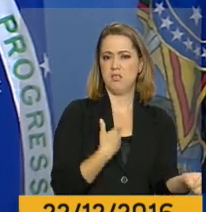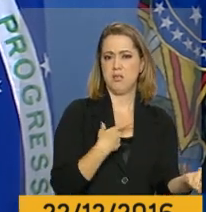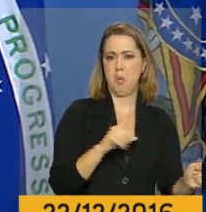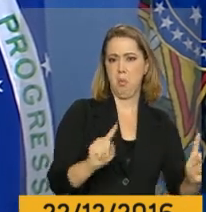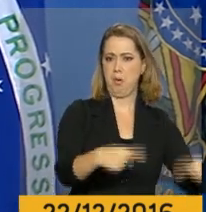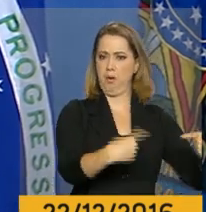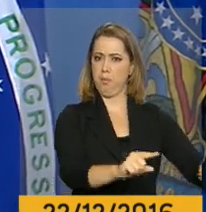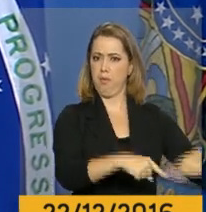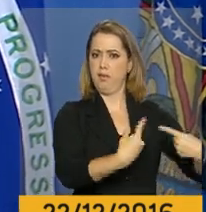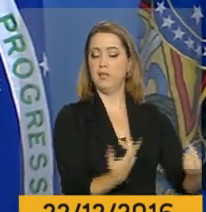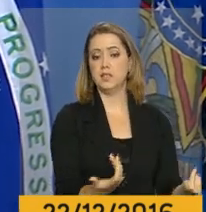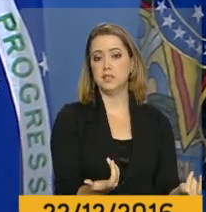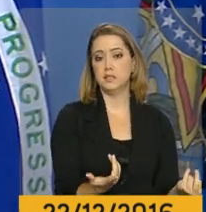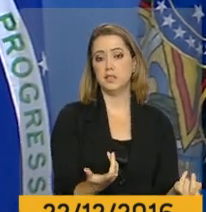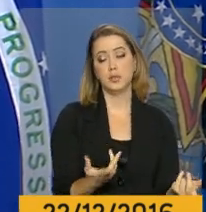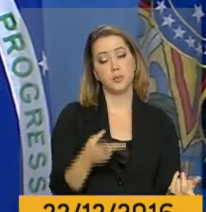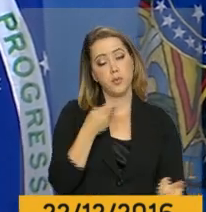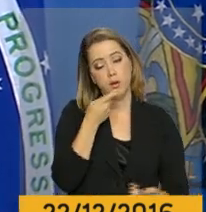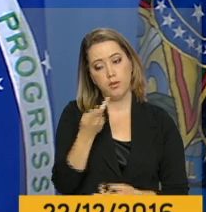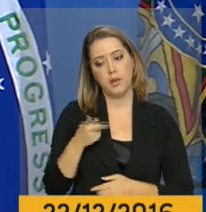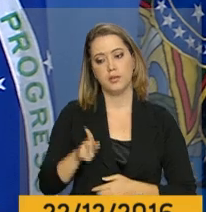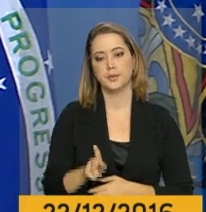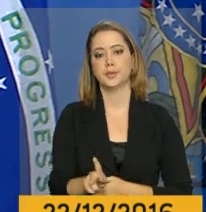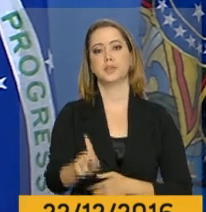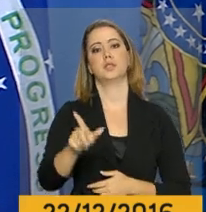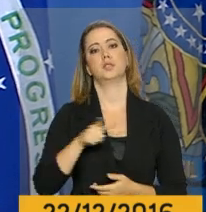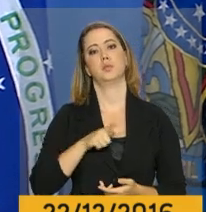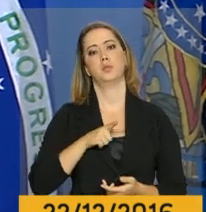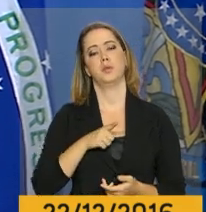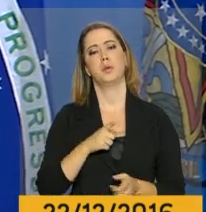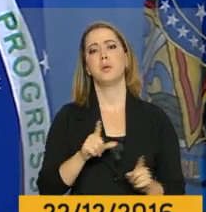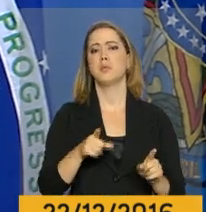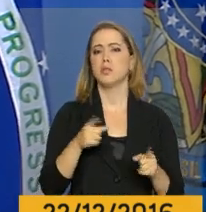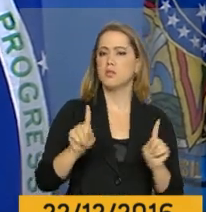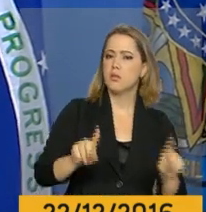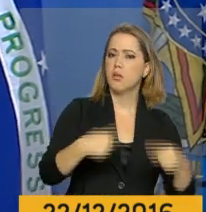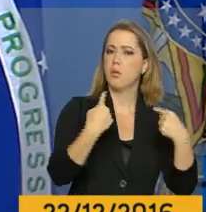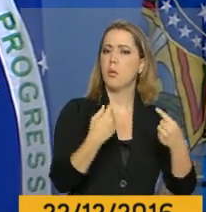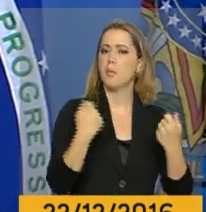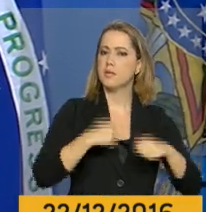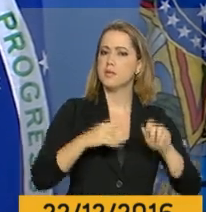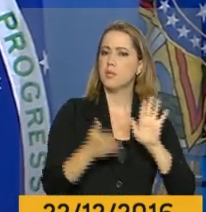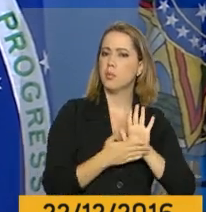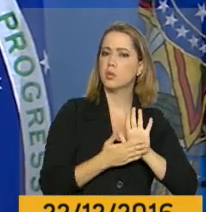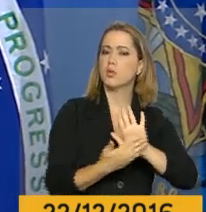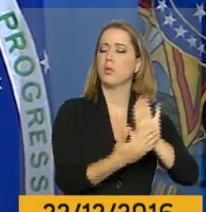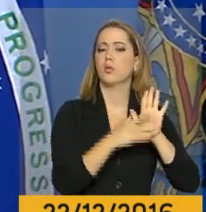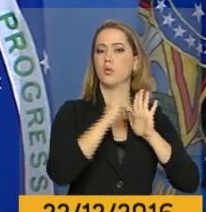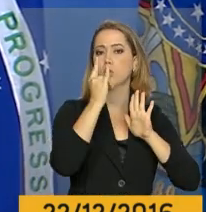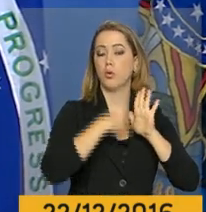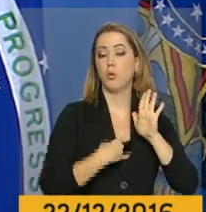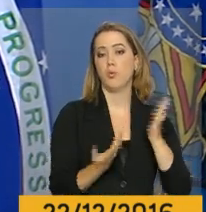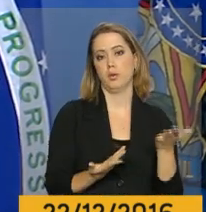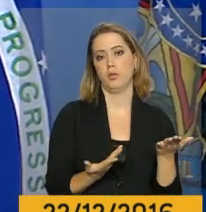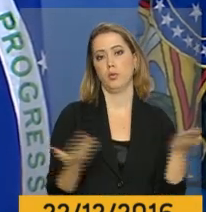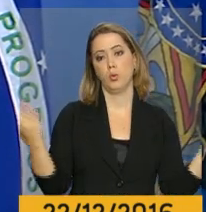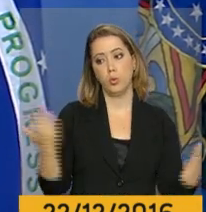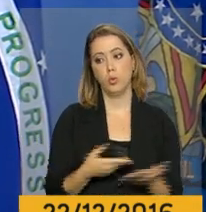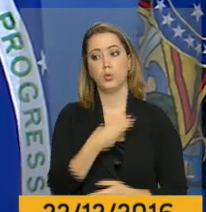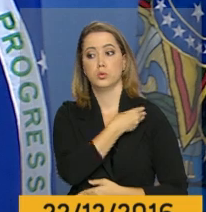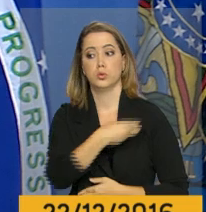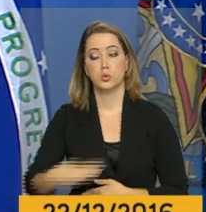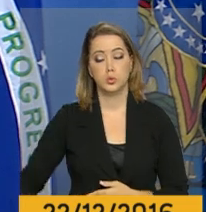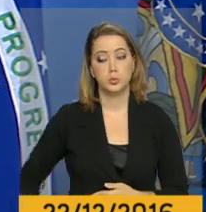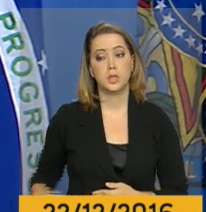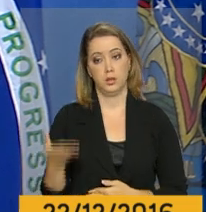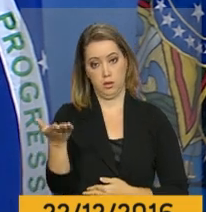contestar. Eu sempre digo, contra o argumento, deve apresentar-se documento. E o que o Ronaldo apresentou no dia de